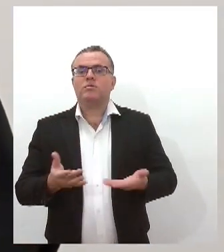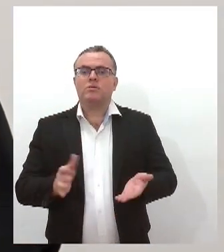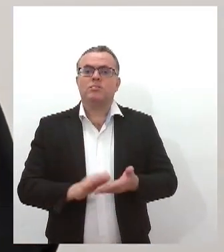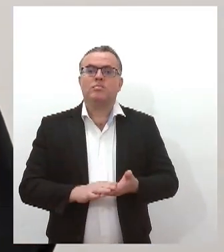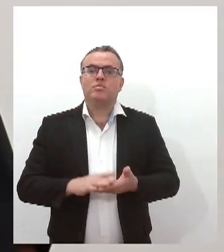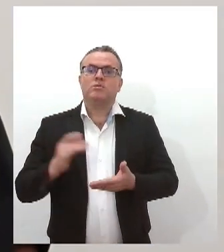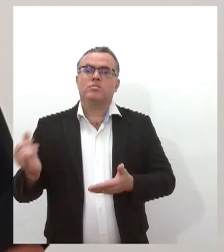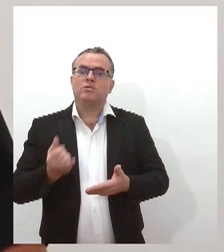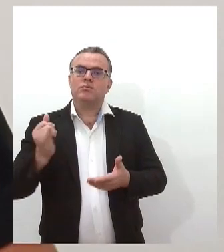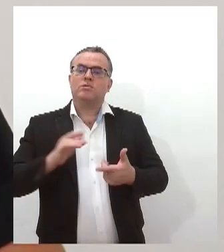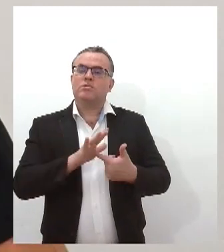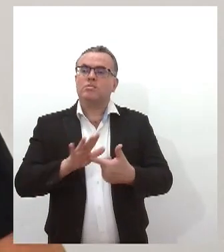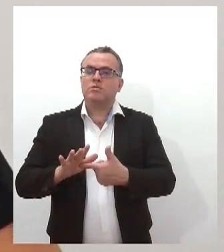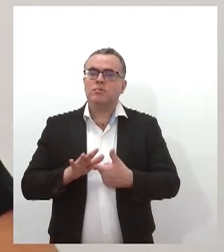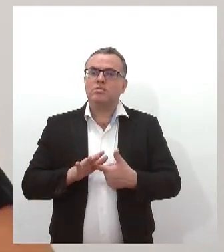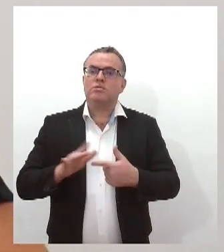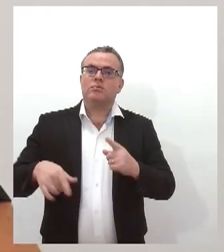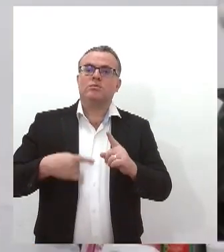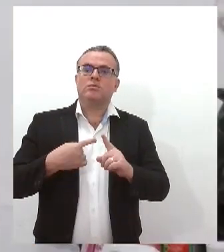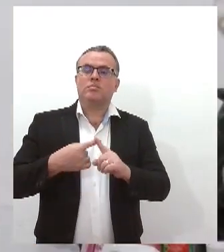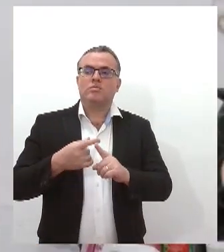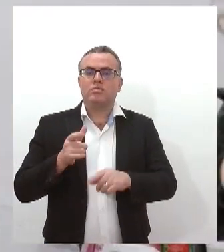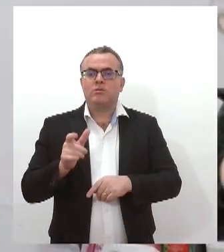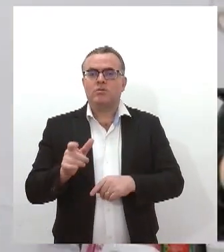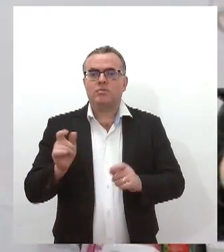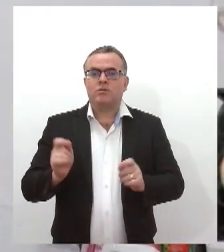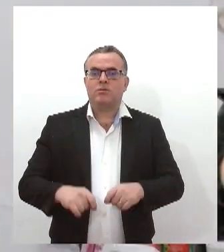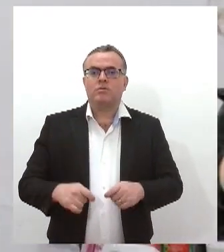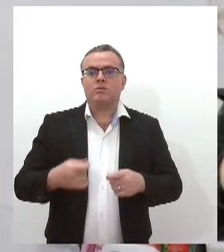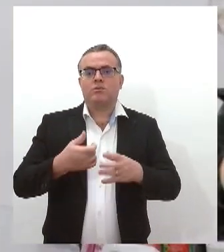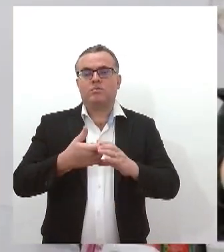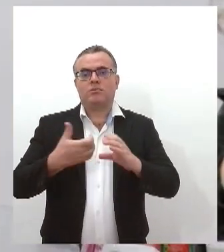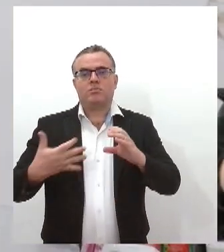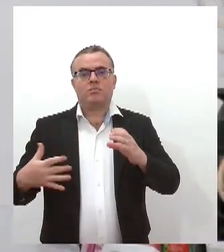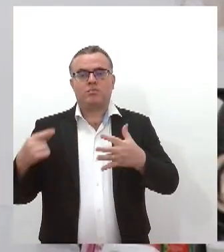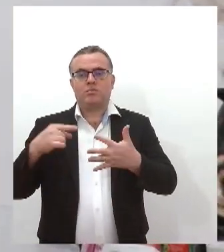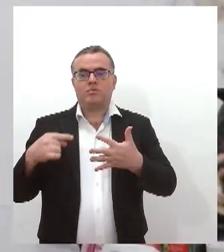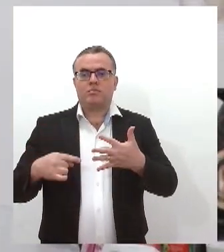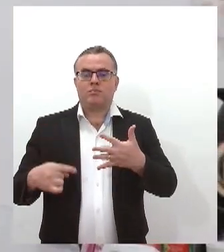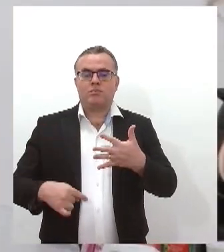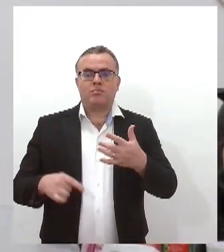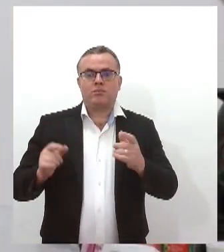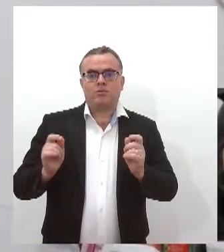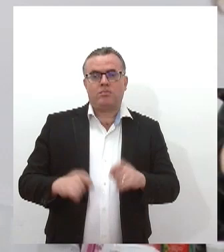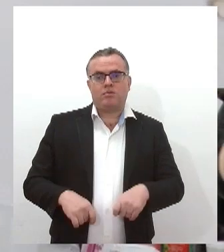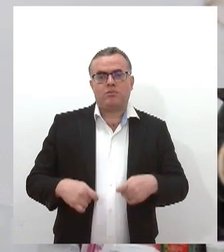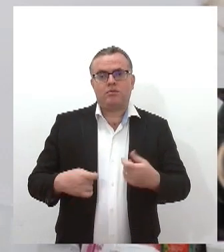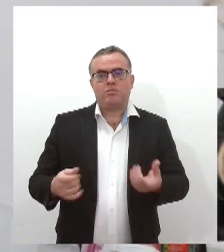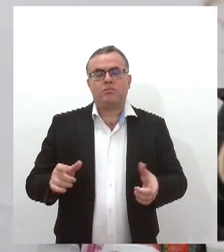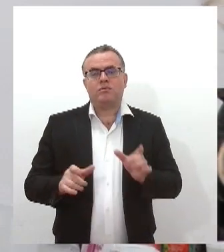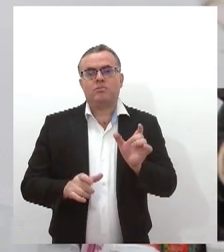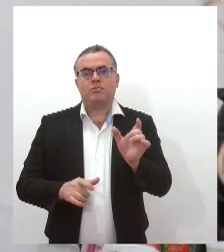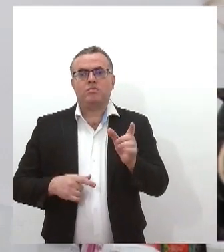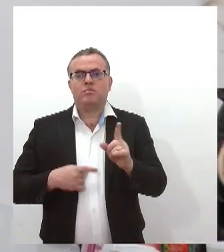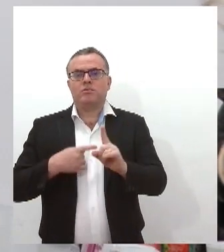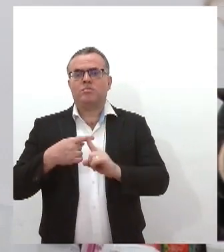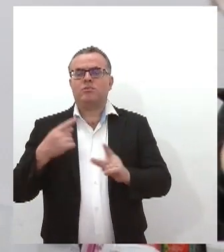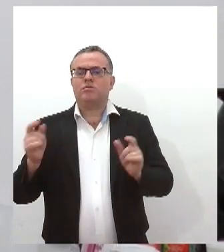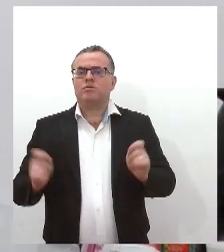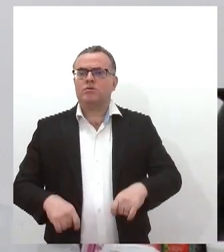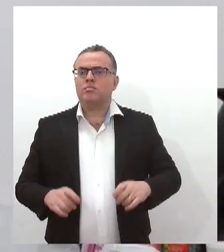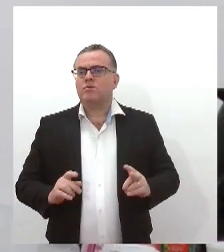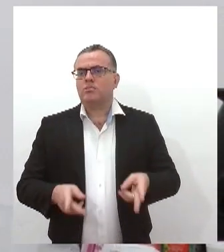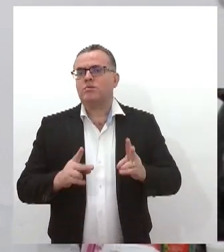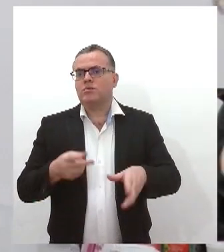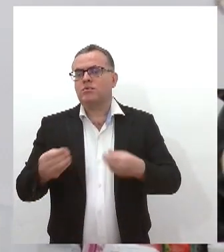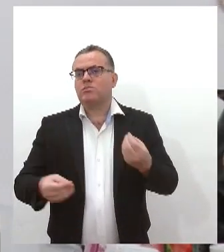ao C+, existem alguns critérios. Os critérios para estar inserido no cartão C+, pessoas vivendo com HIV, é estar inserido no